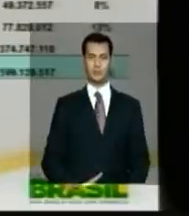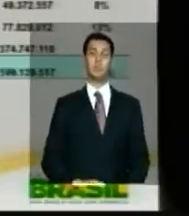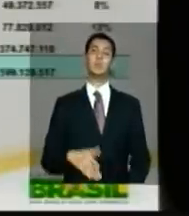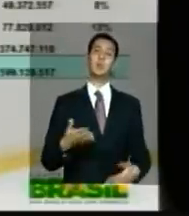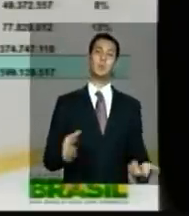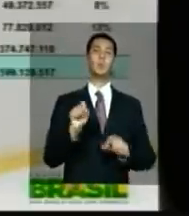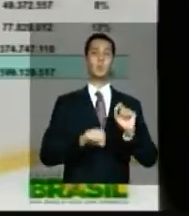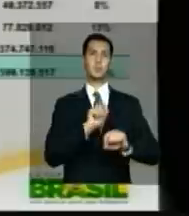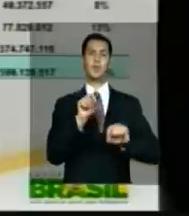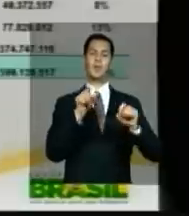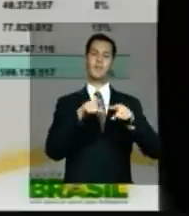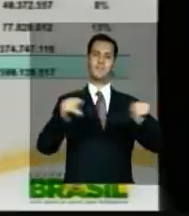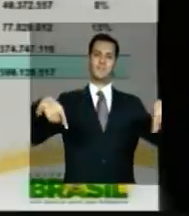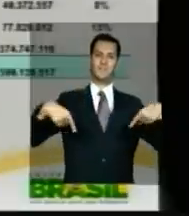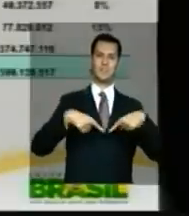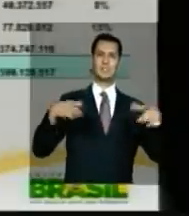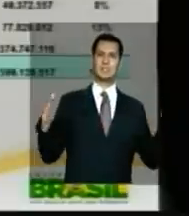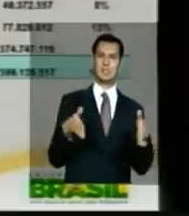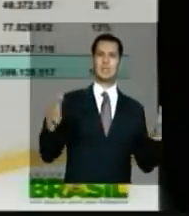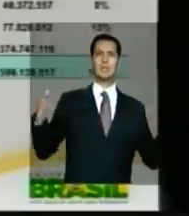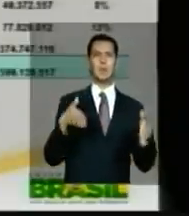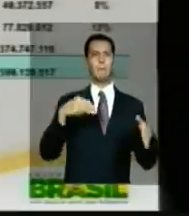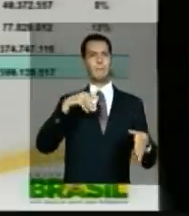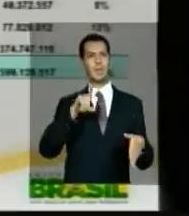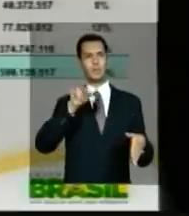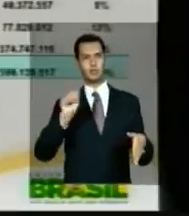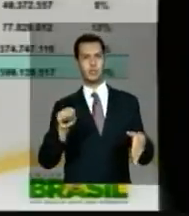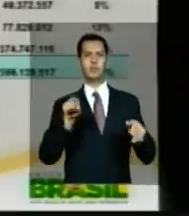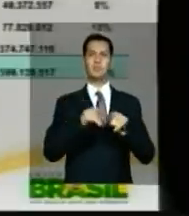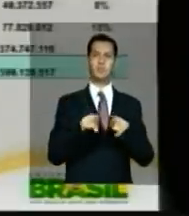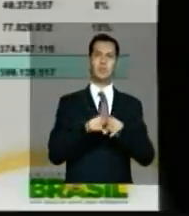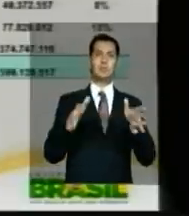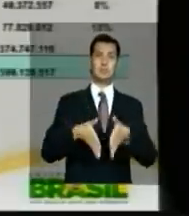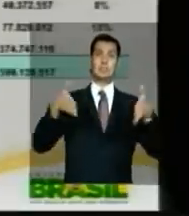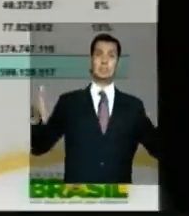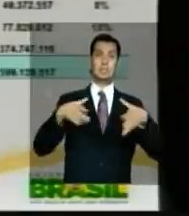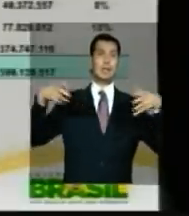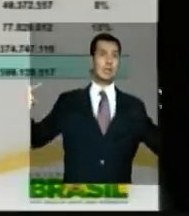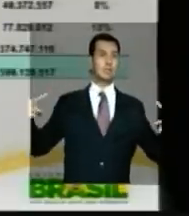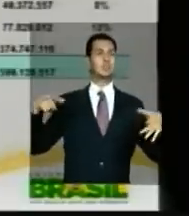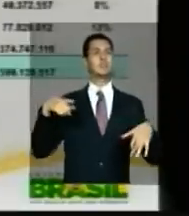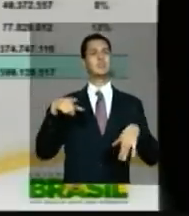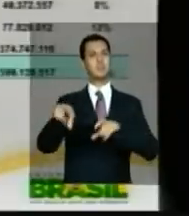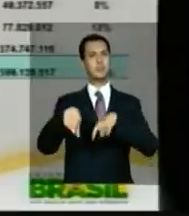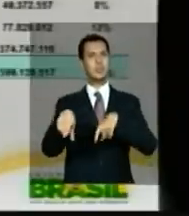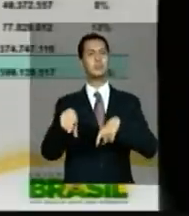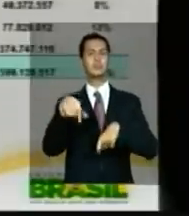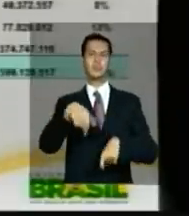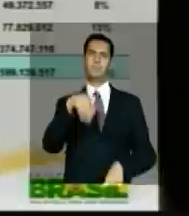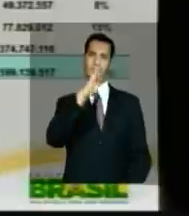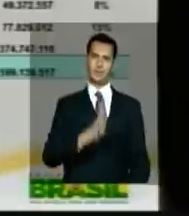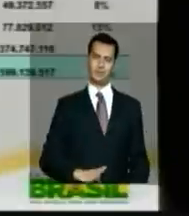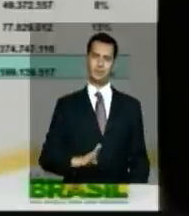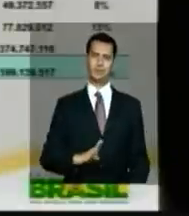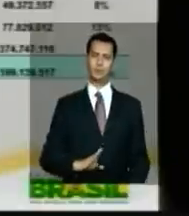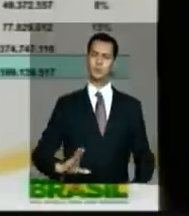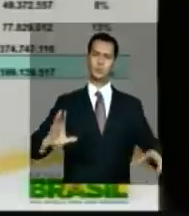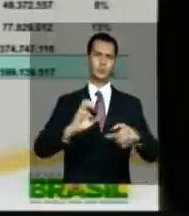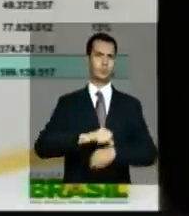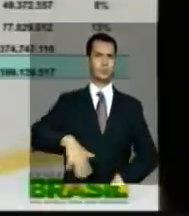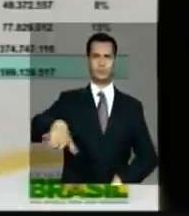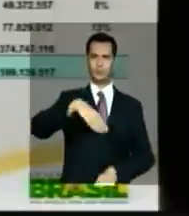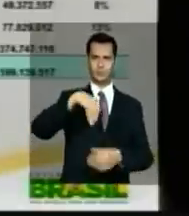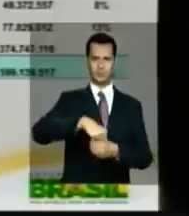grandes eles ocupam 70 26% da área produtiva agrícola desse país bem então o primeiro